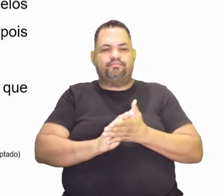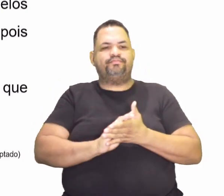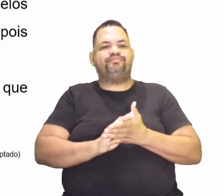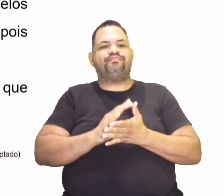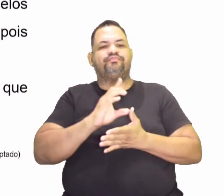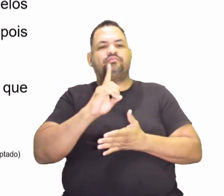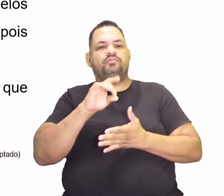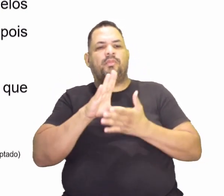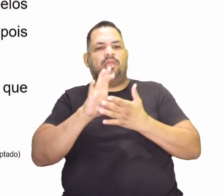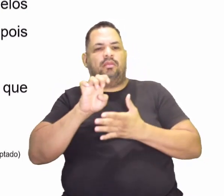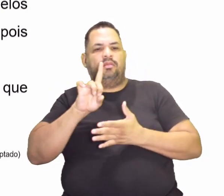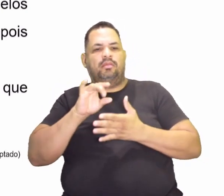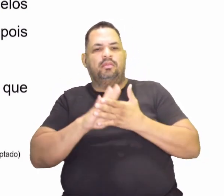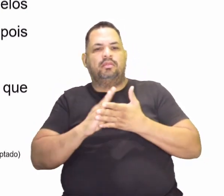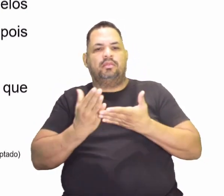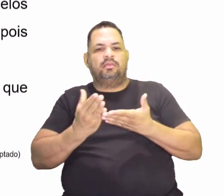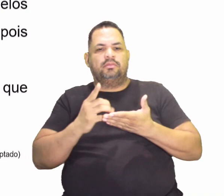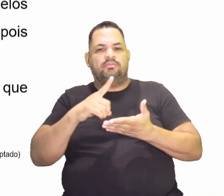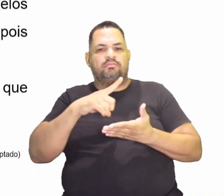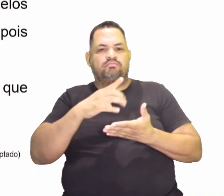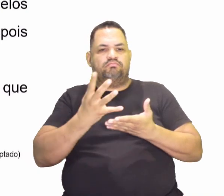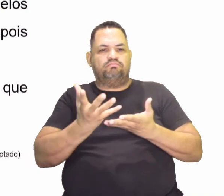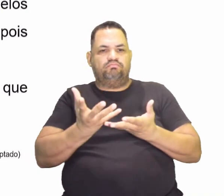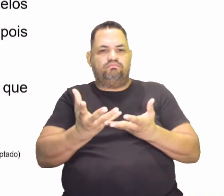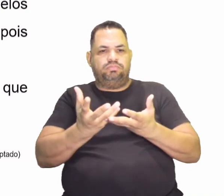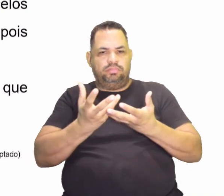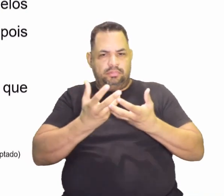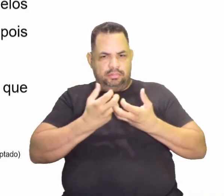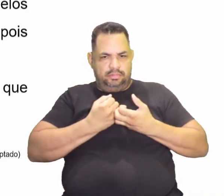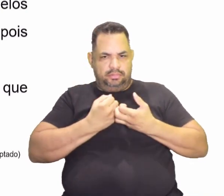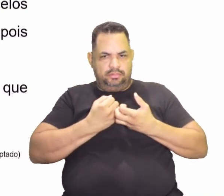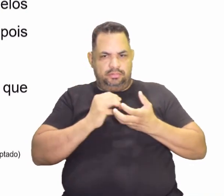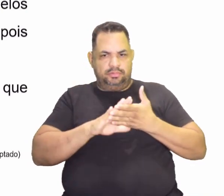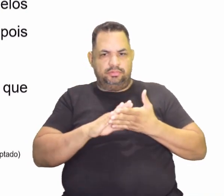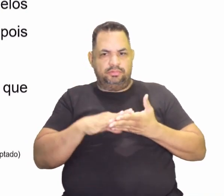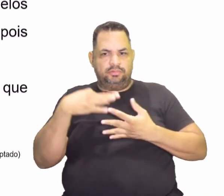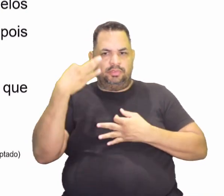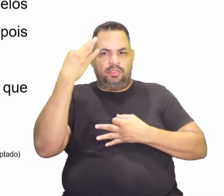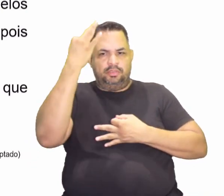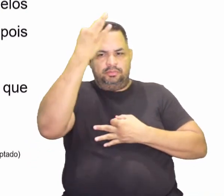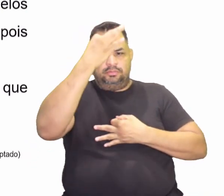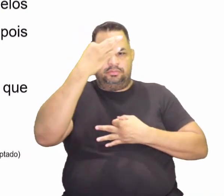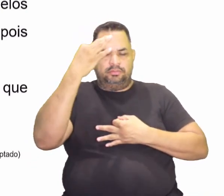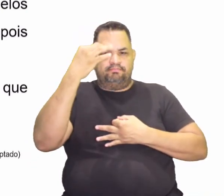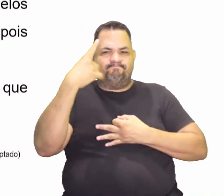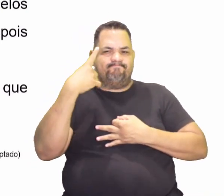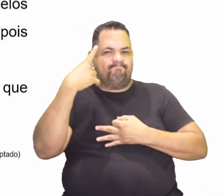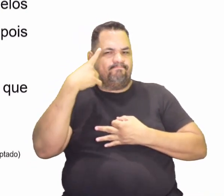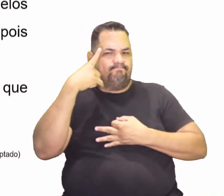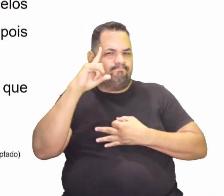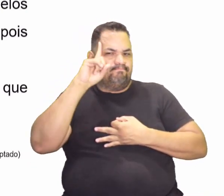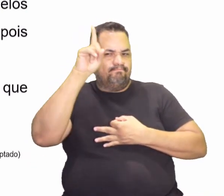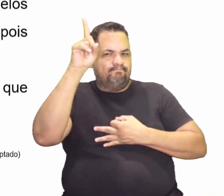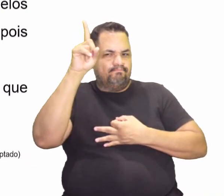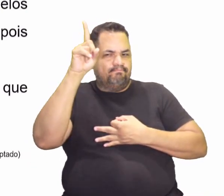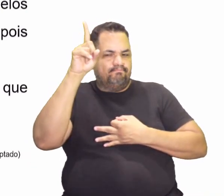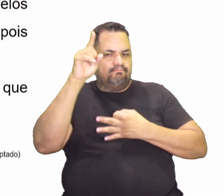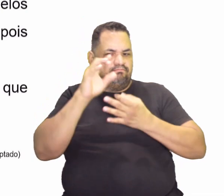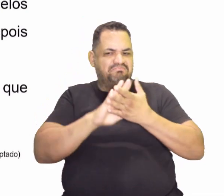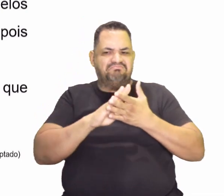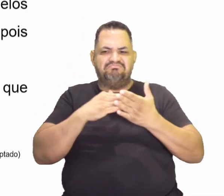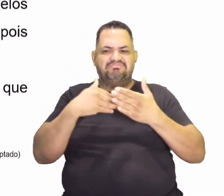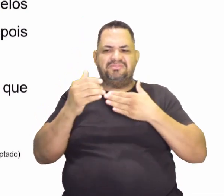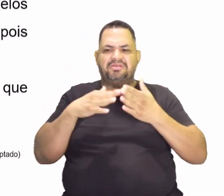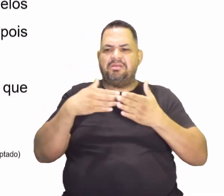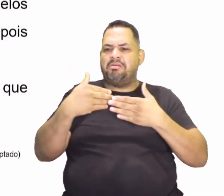Ó, da evidência, acolher apenas o que aparece ao espírito como ideia clara e distinta. Não deixa as coisas